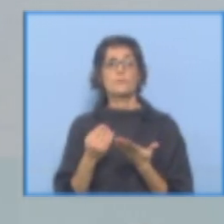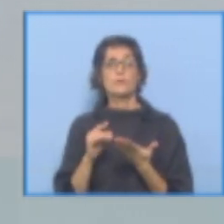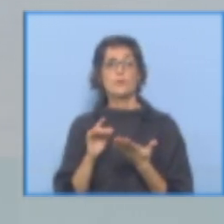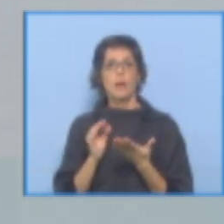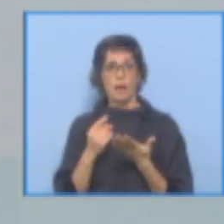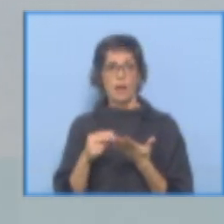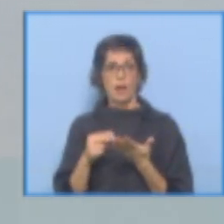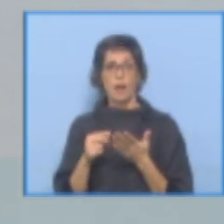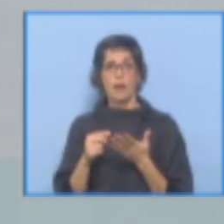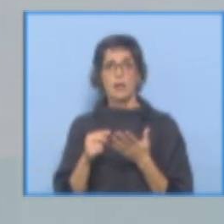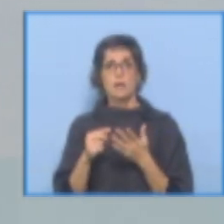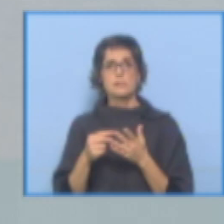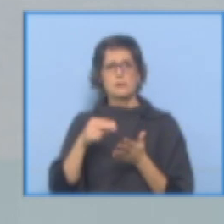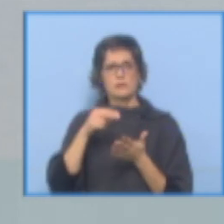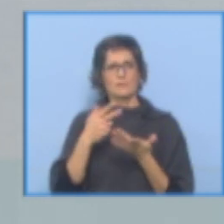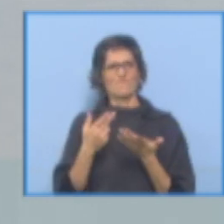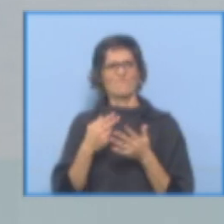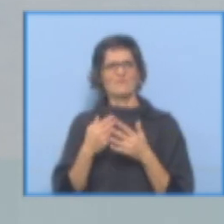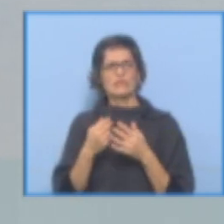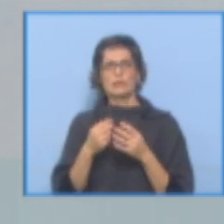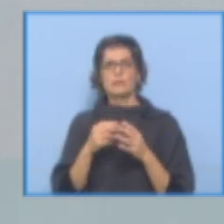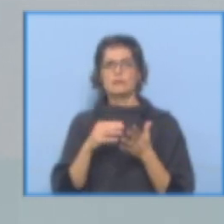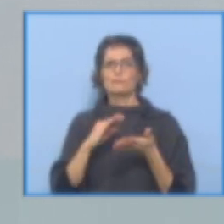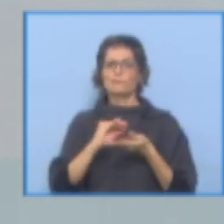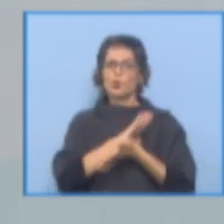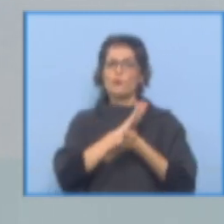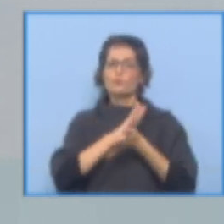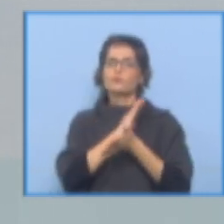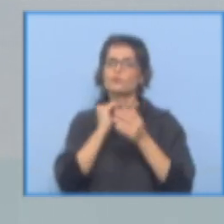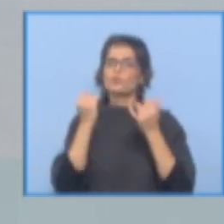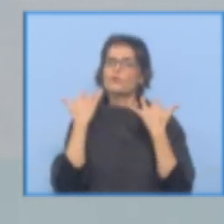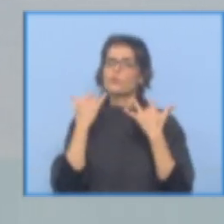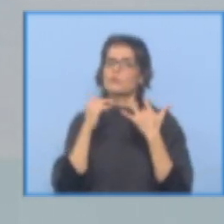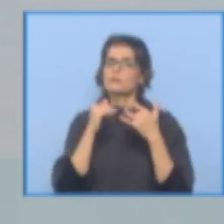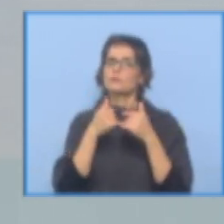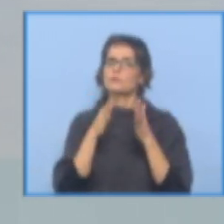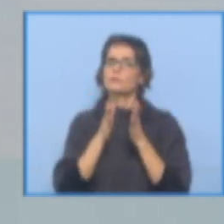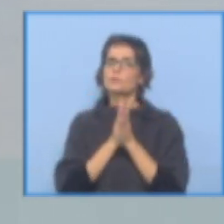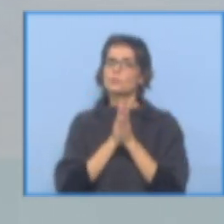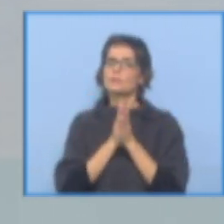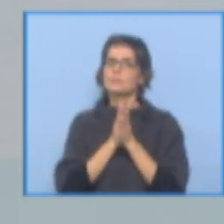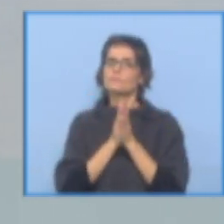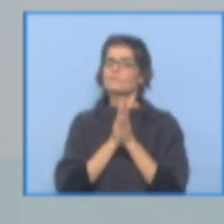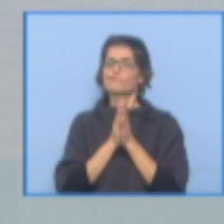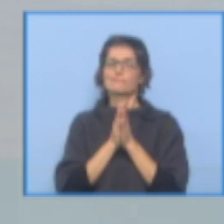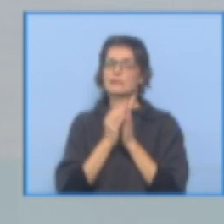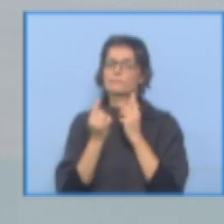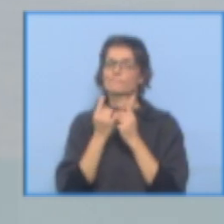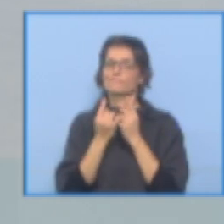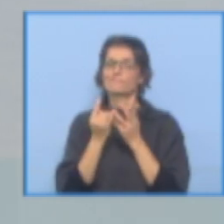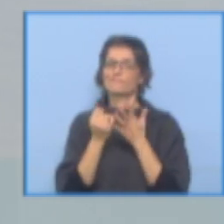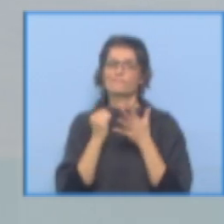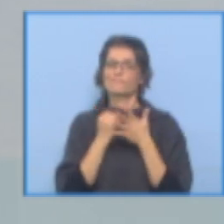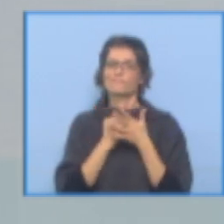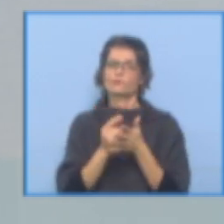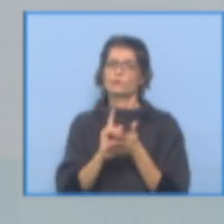essa presença da comunicação social também nesses ambientes de aconselhamento, que de facto não ajuda nada, como também não ajuda